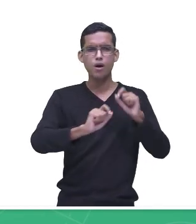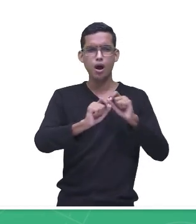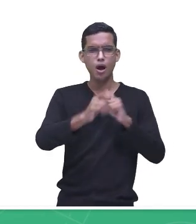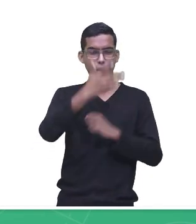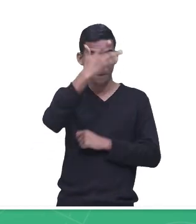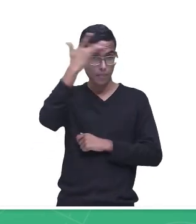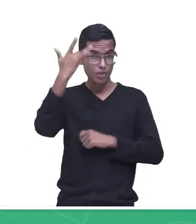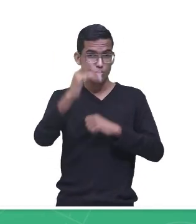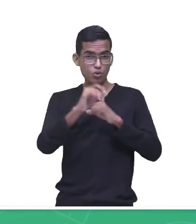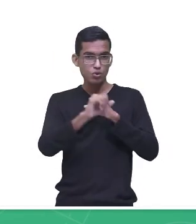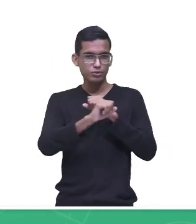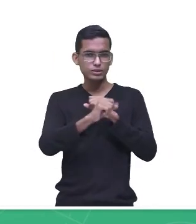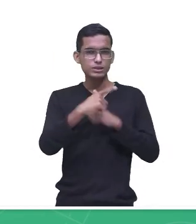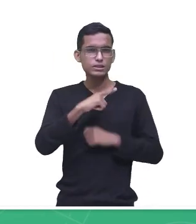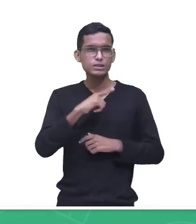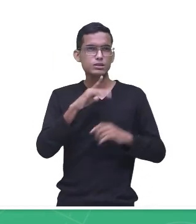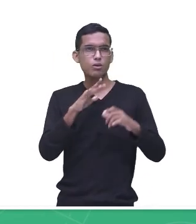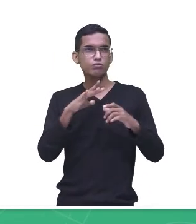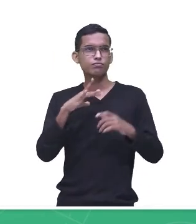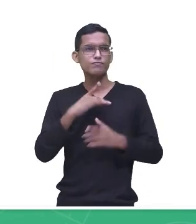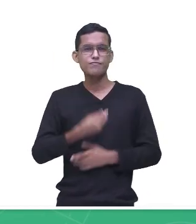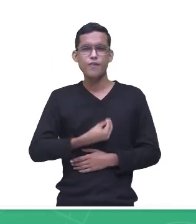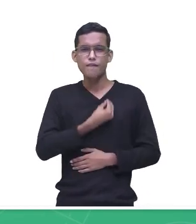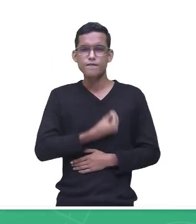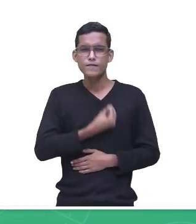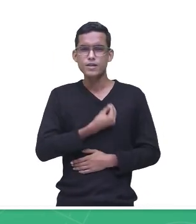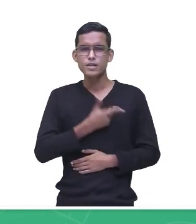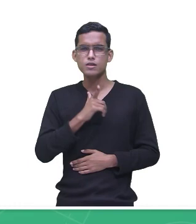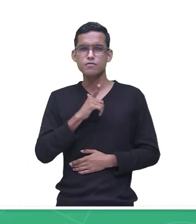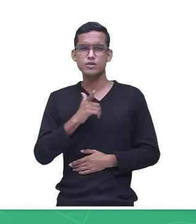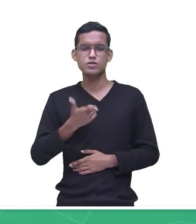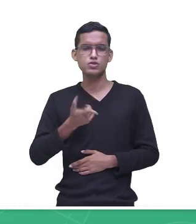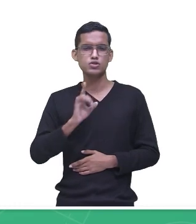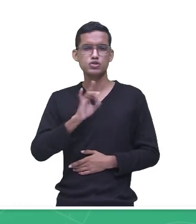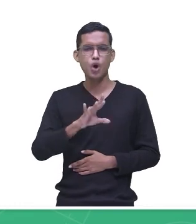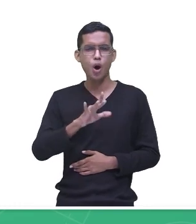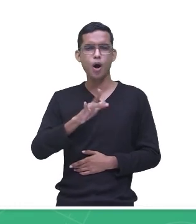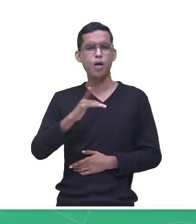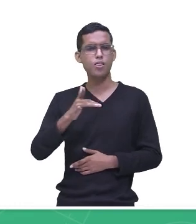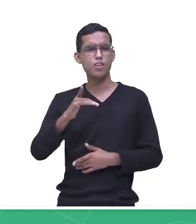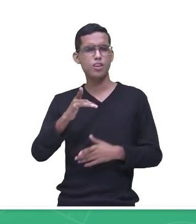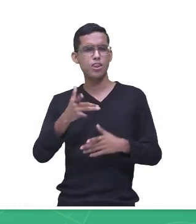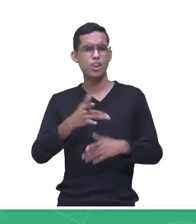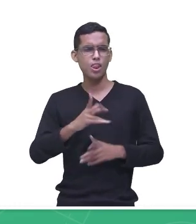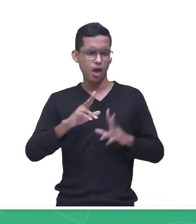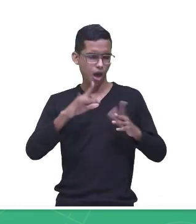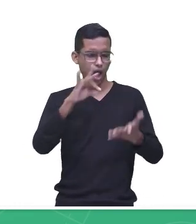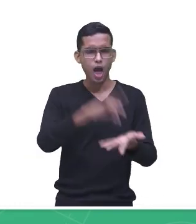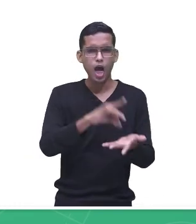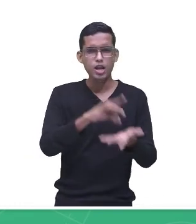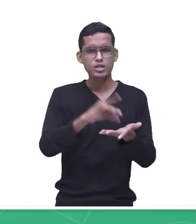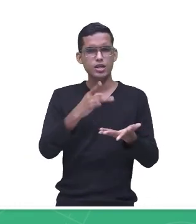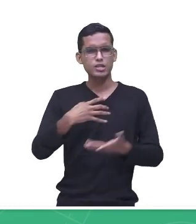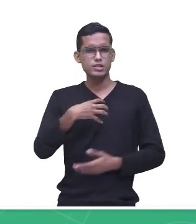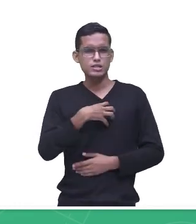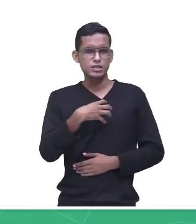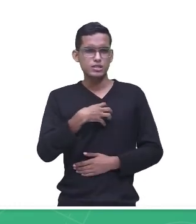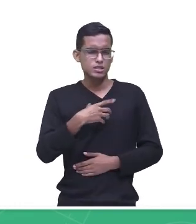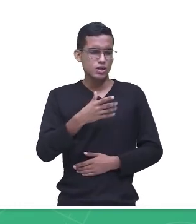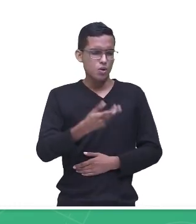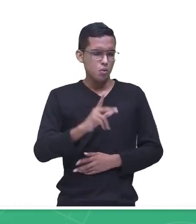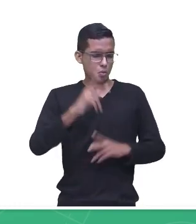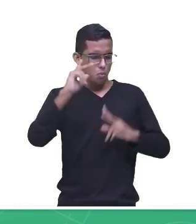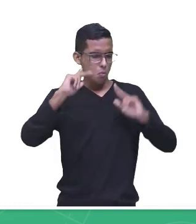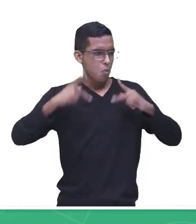realidade sensível. É aquilo que nós já conversamos. É o homem comum que está ali, acomodado, que não quer